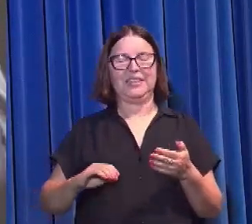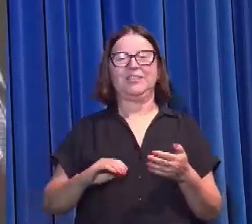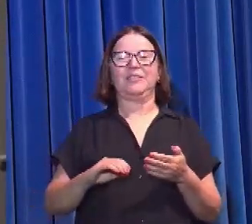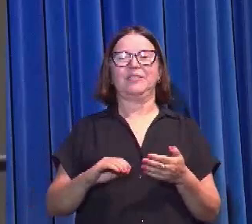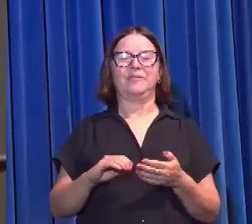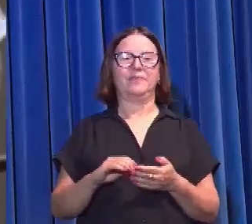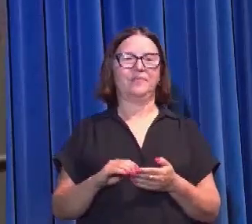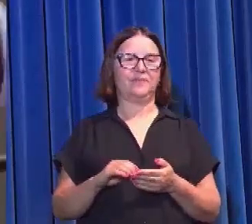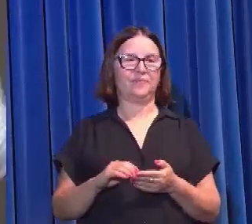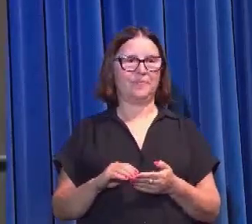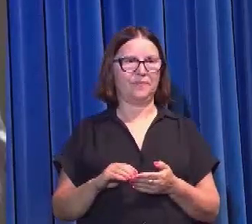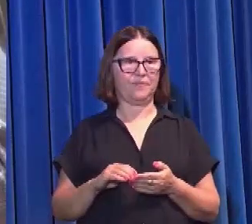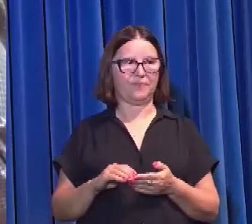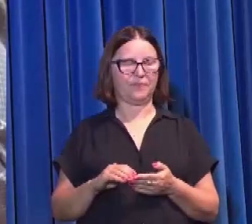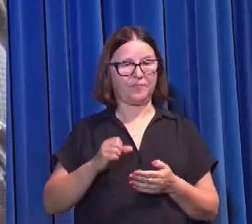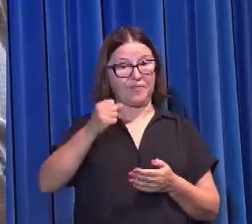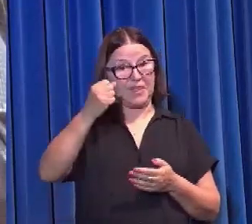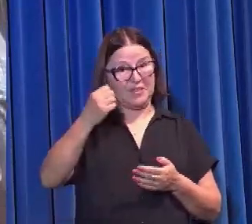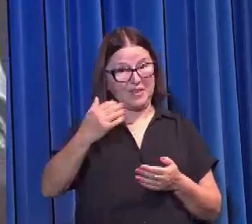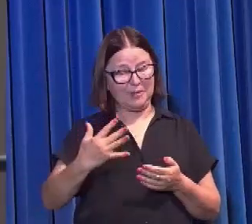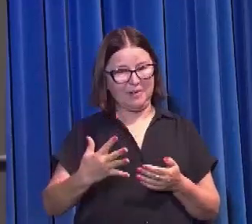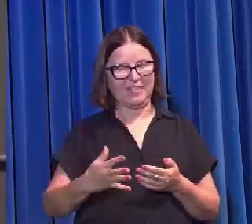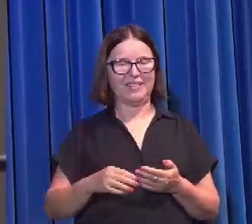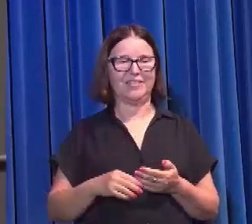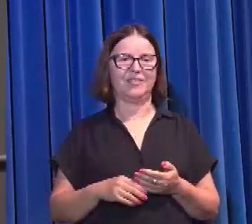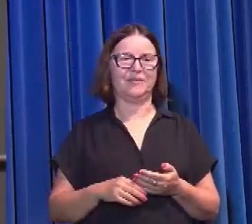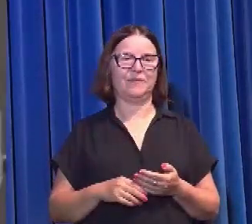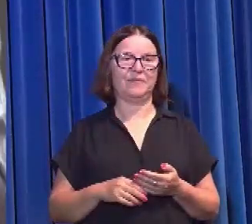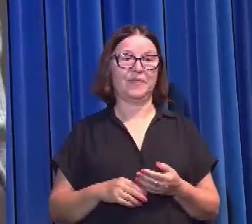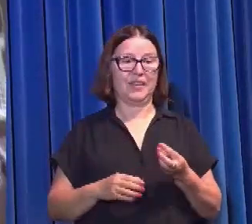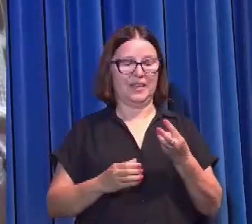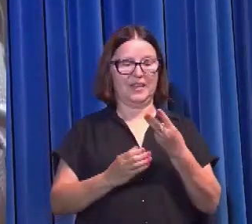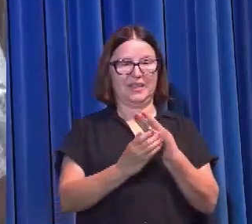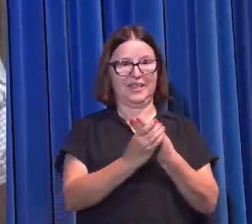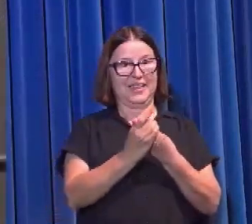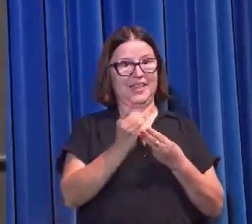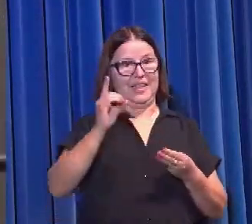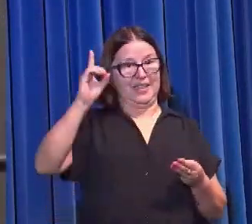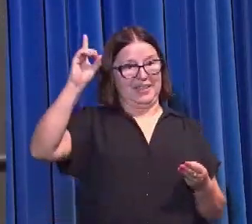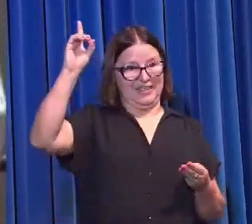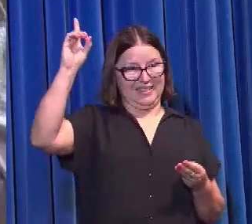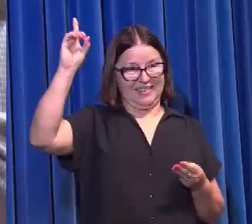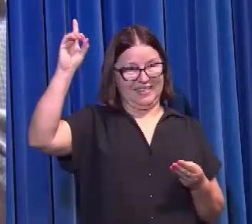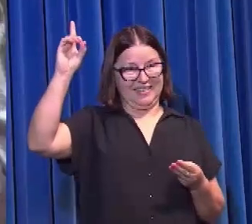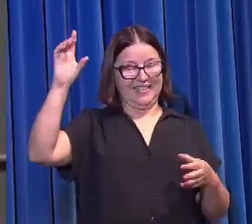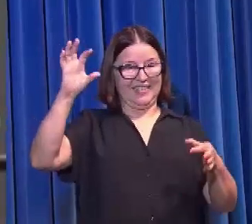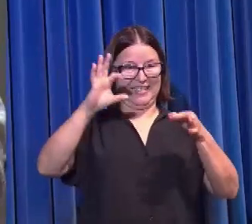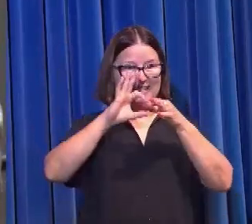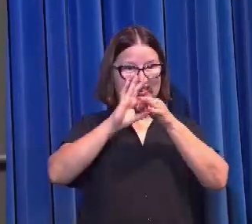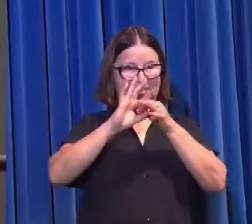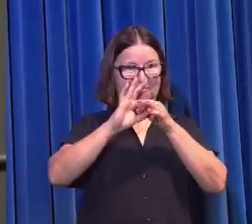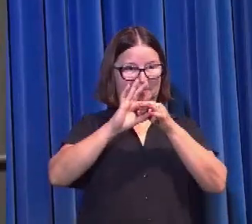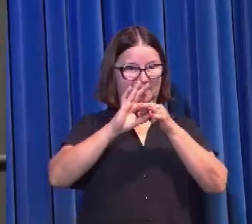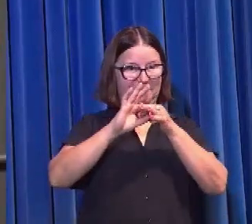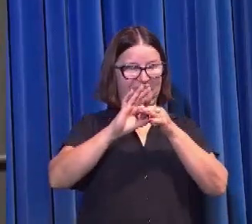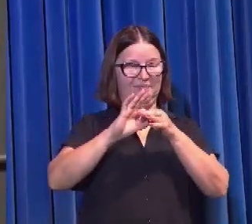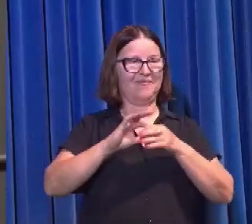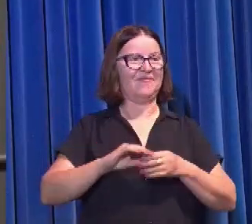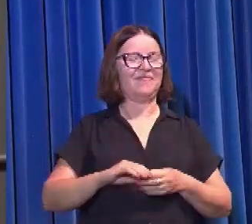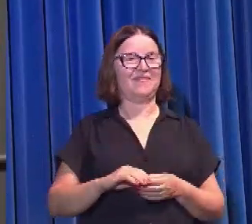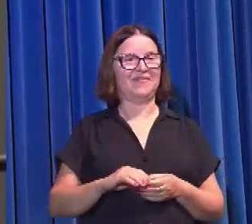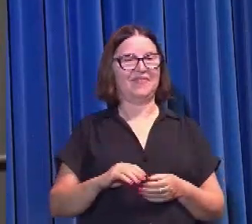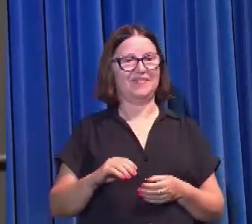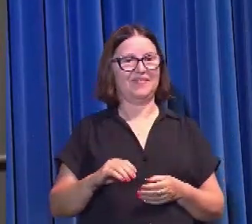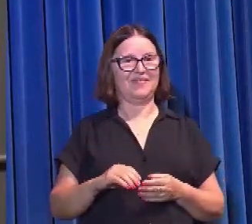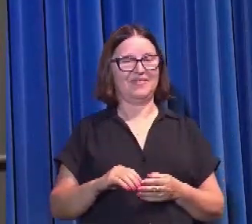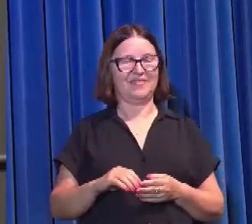que sendo 3 tem uma única vontade. 3 pessoas, um único Deus, unidade plena, total. E a palavra